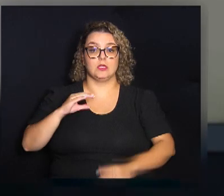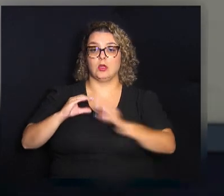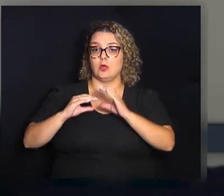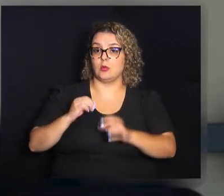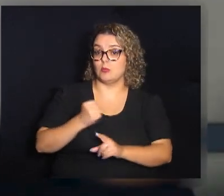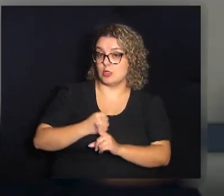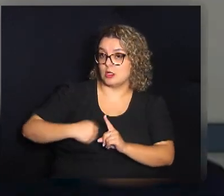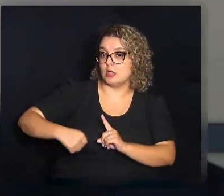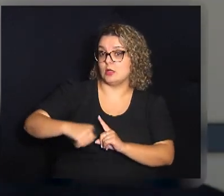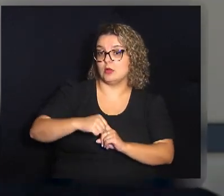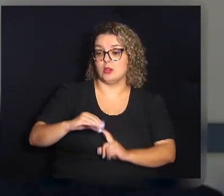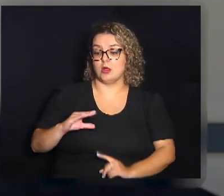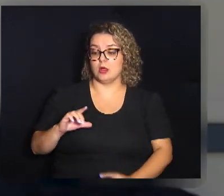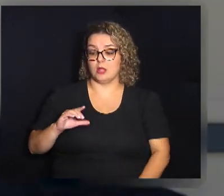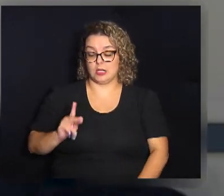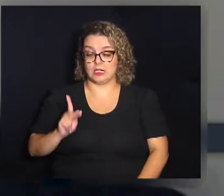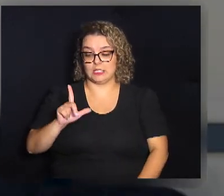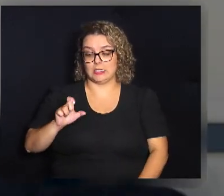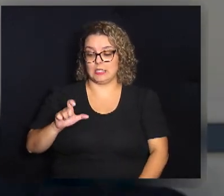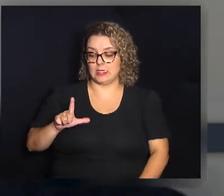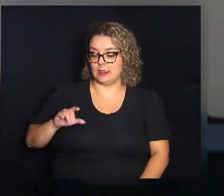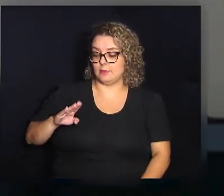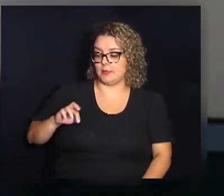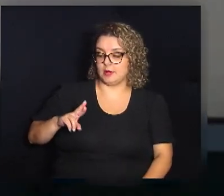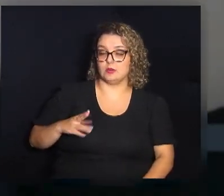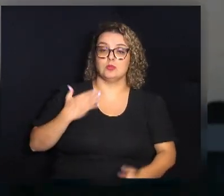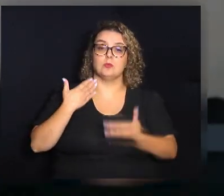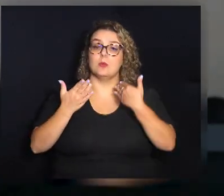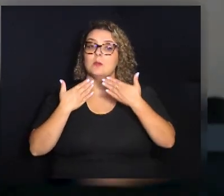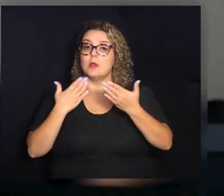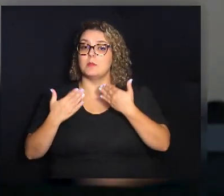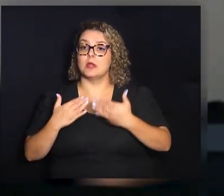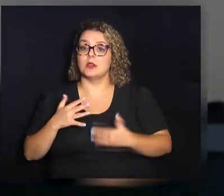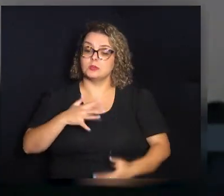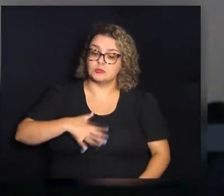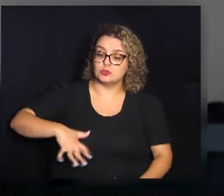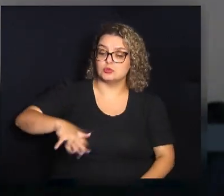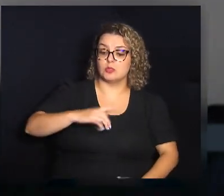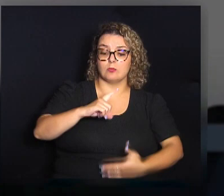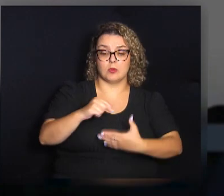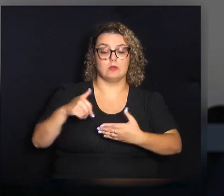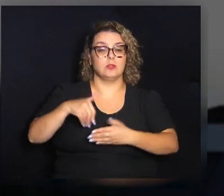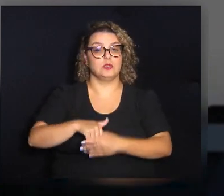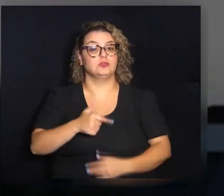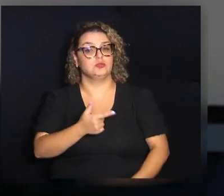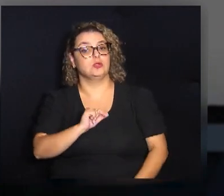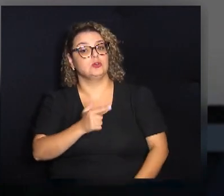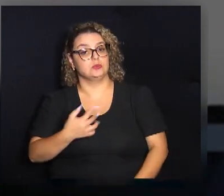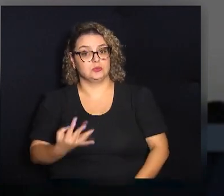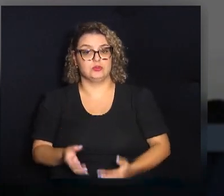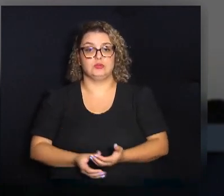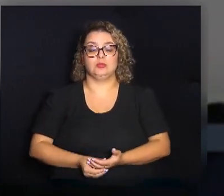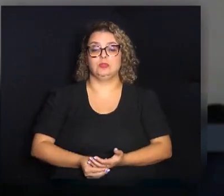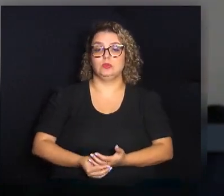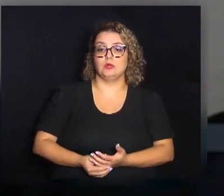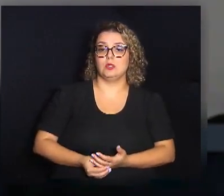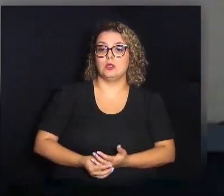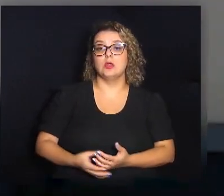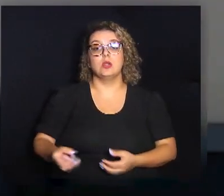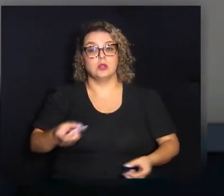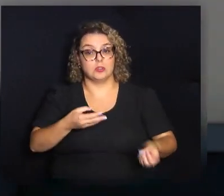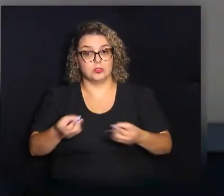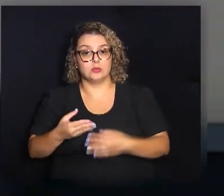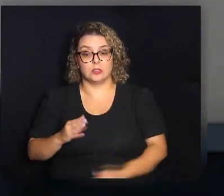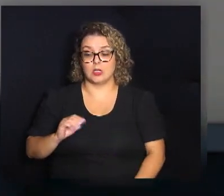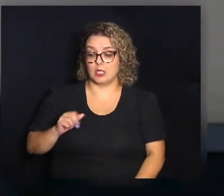social, Kleber Carrilho trouxe um bate-papo sobre o cenário das eleições 2024. Atualmente, Carrilho